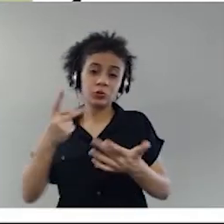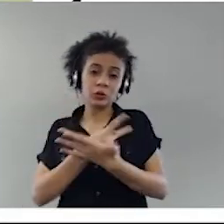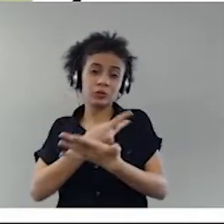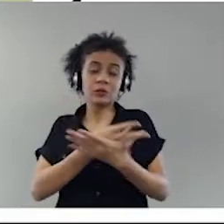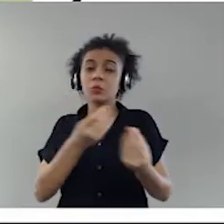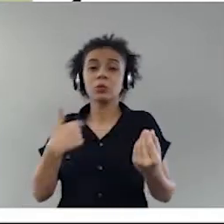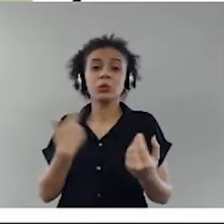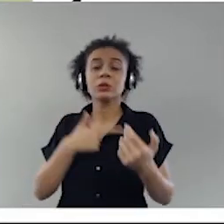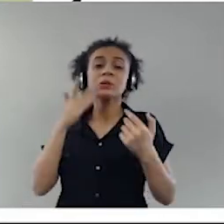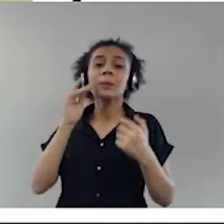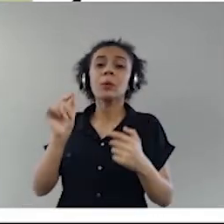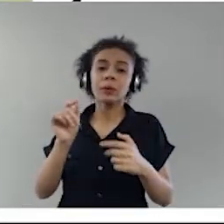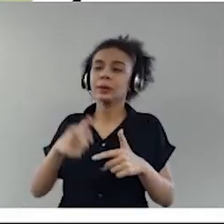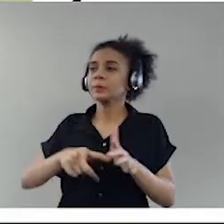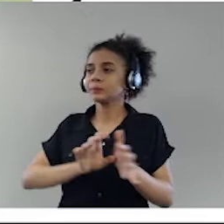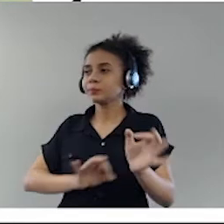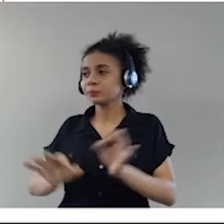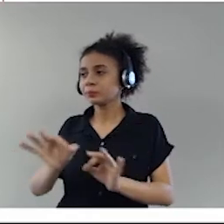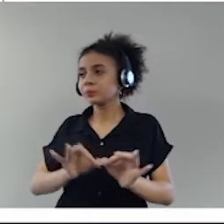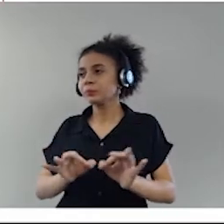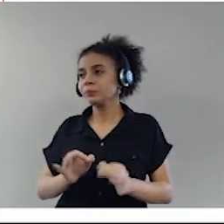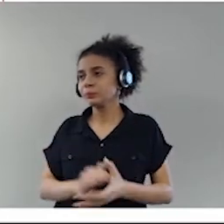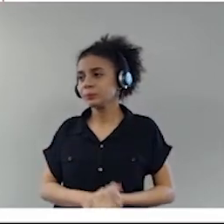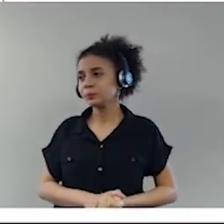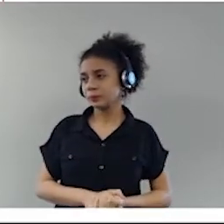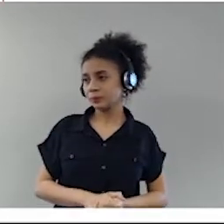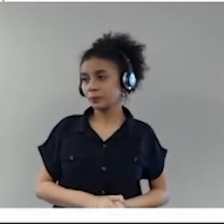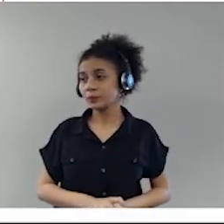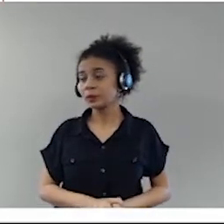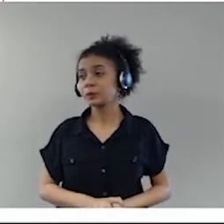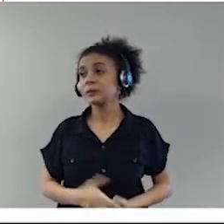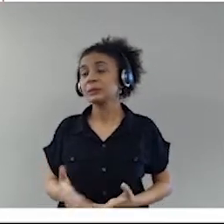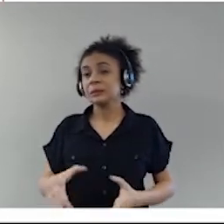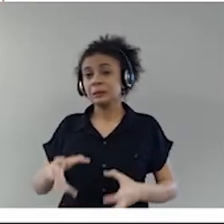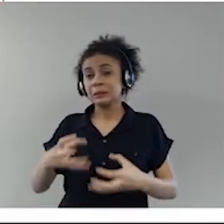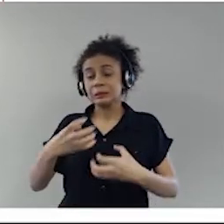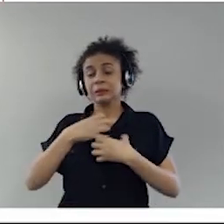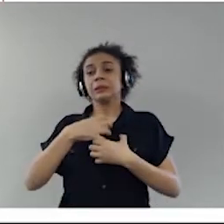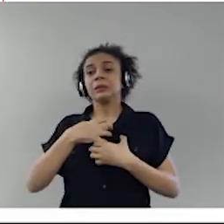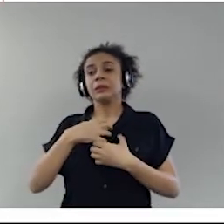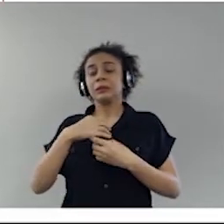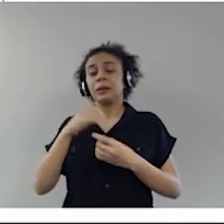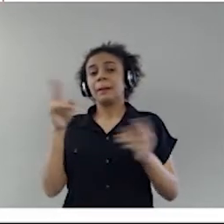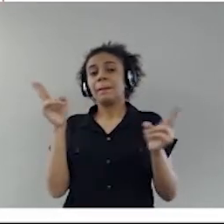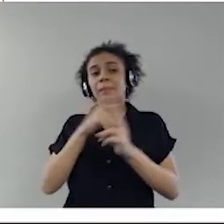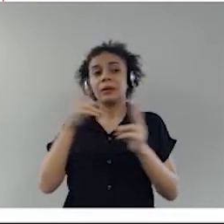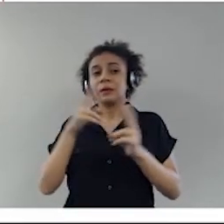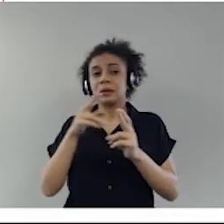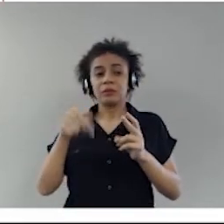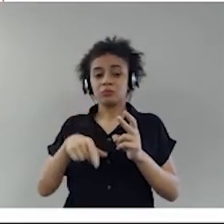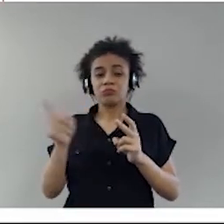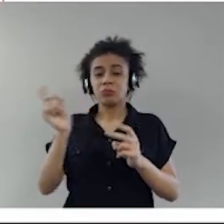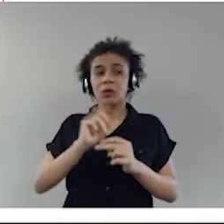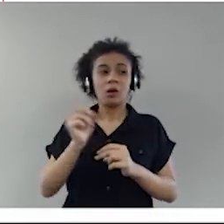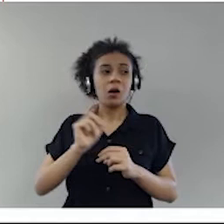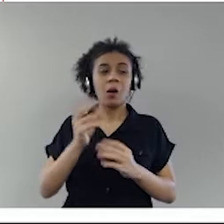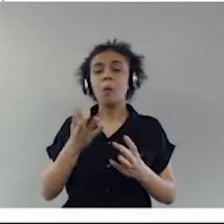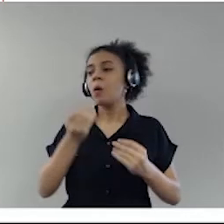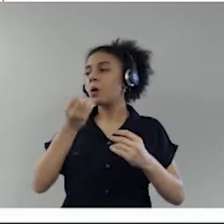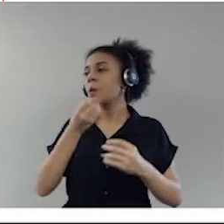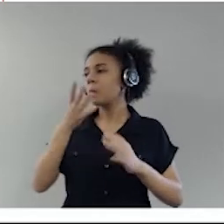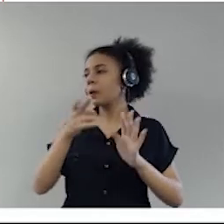contingência que afetam aqueles eventos que nós já conhecemos. O impacto das emergências, eles não são muito